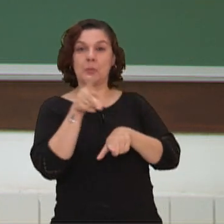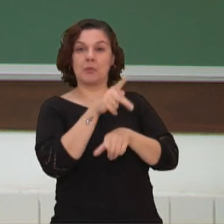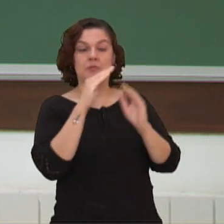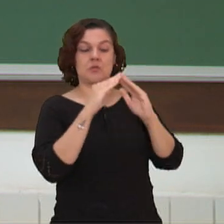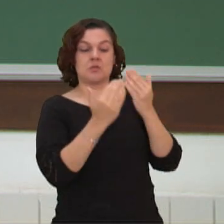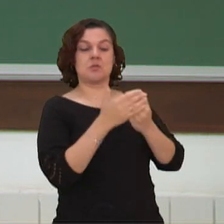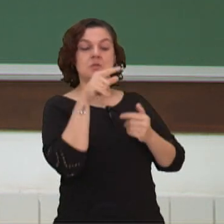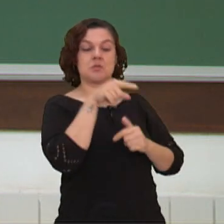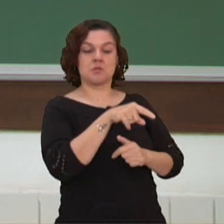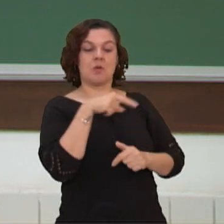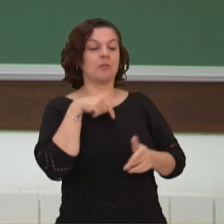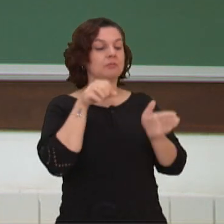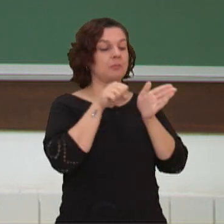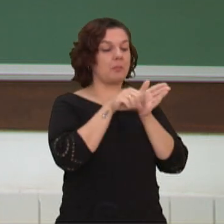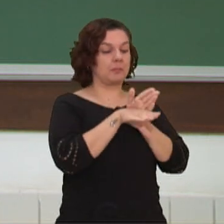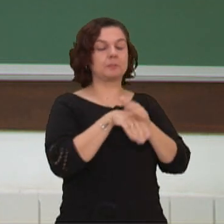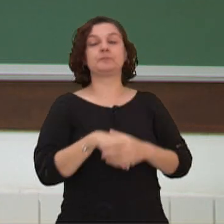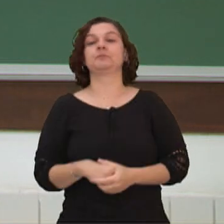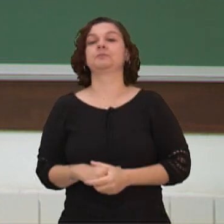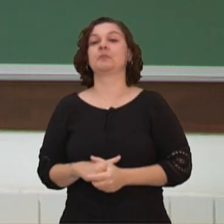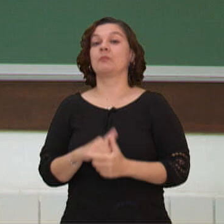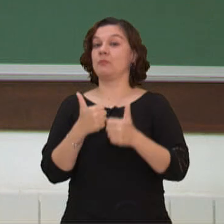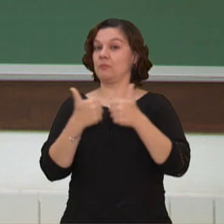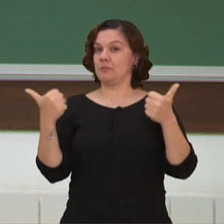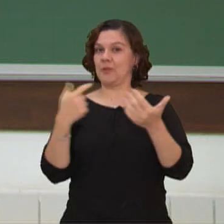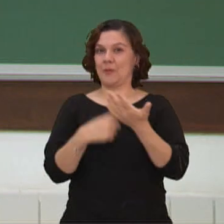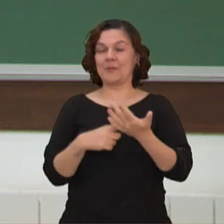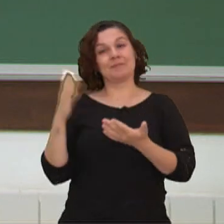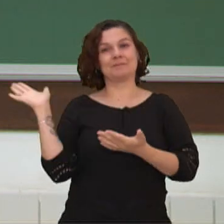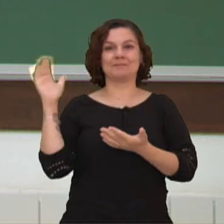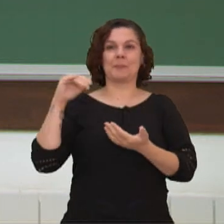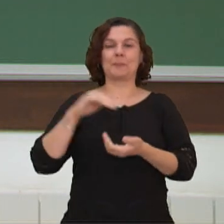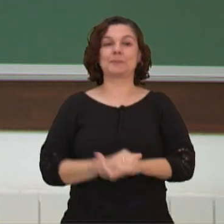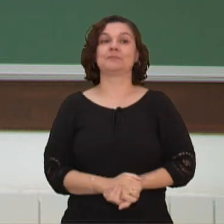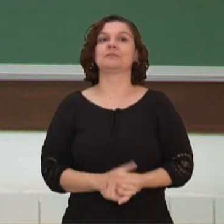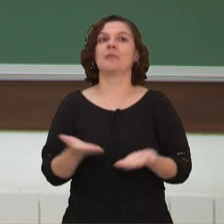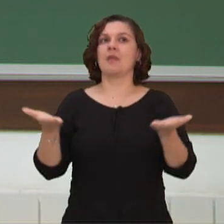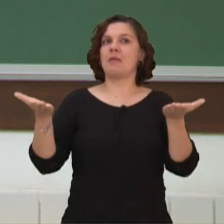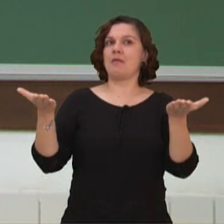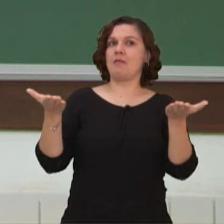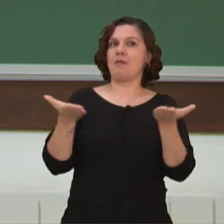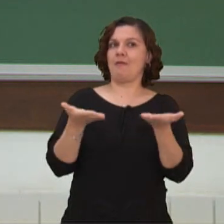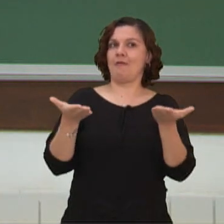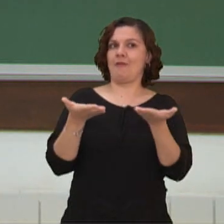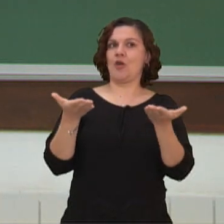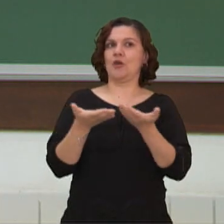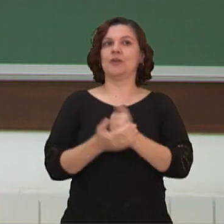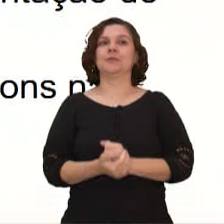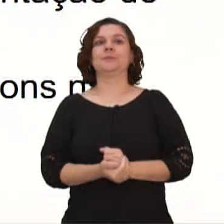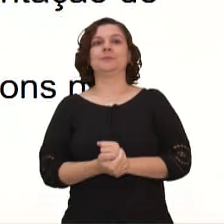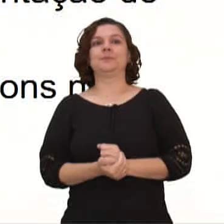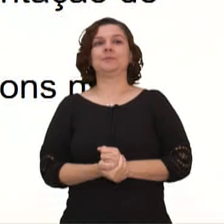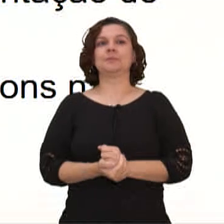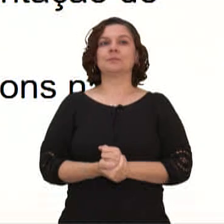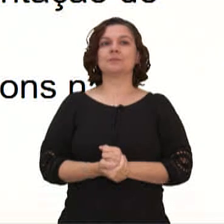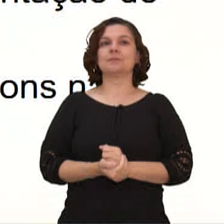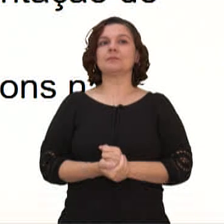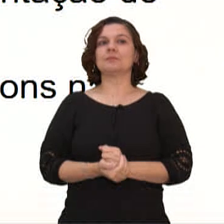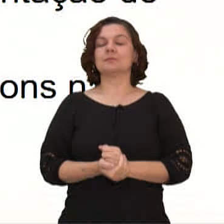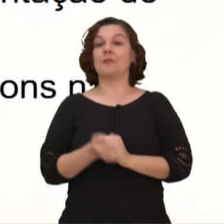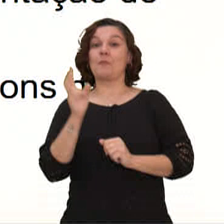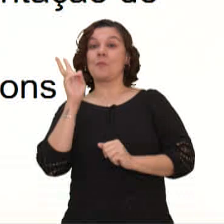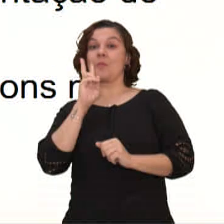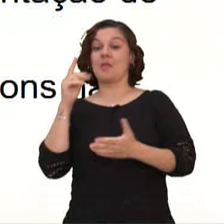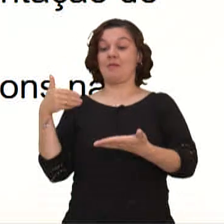ferramentas que você tem disponível. Combinamos? Vamos em frente. Olha aqui. Aula de hoje. Vamos